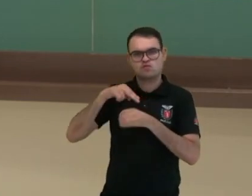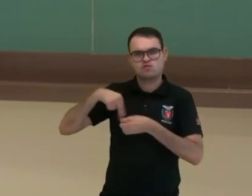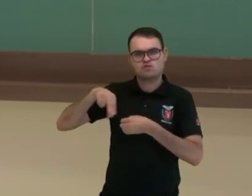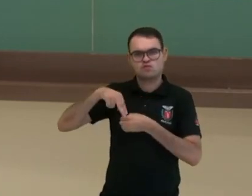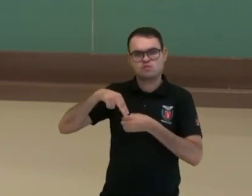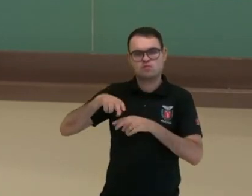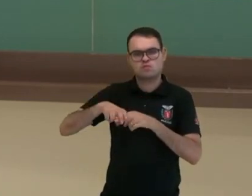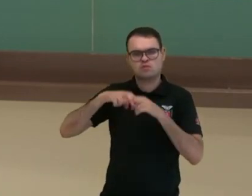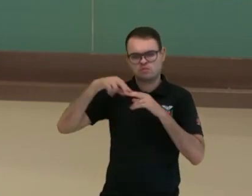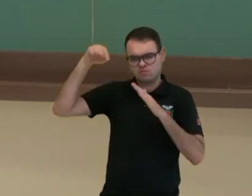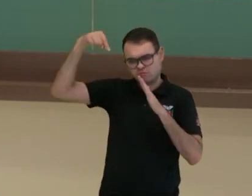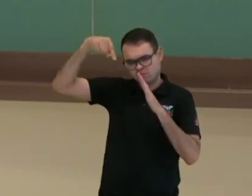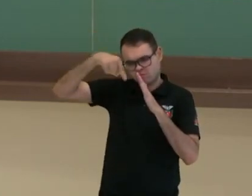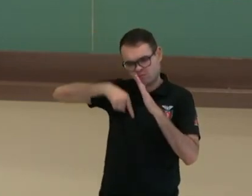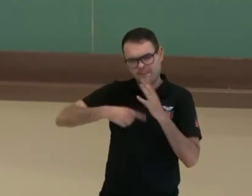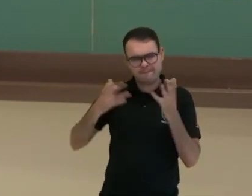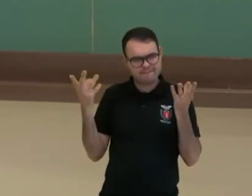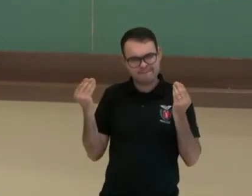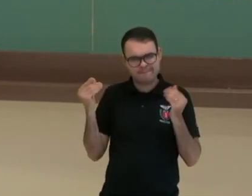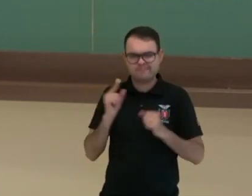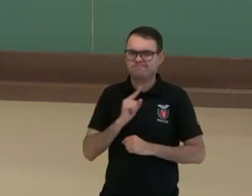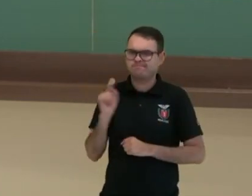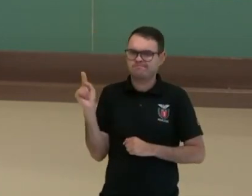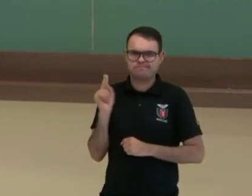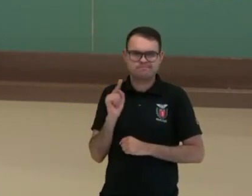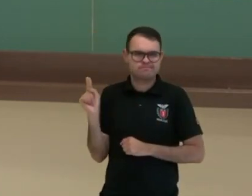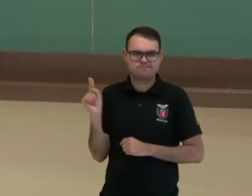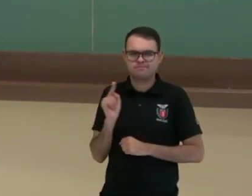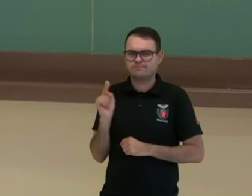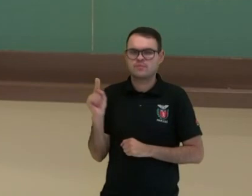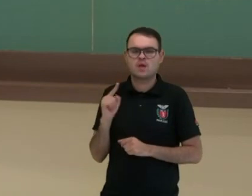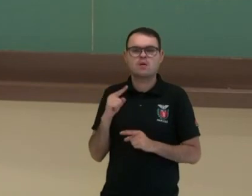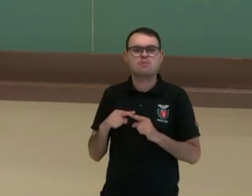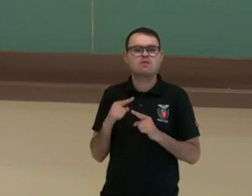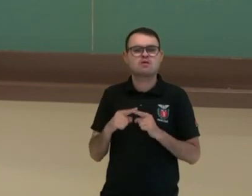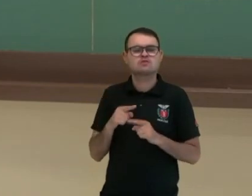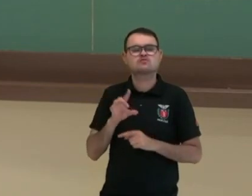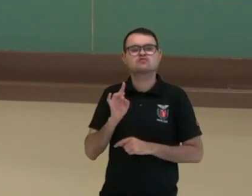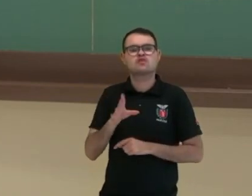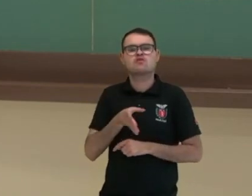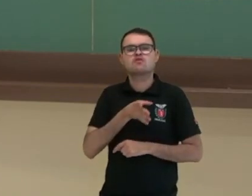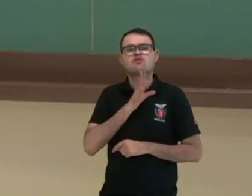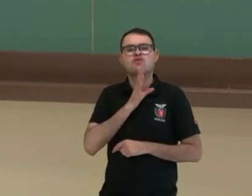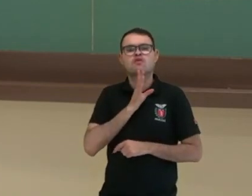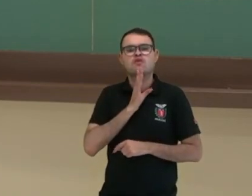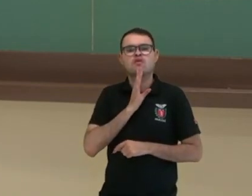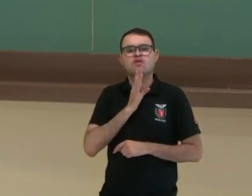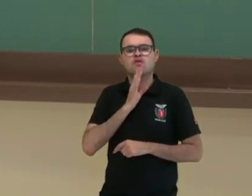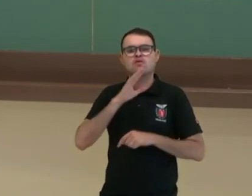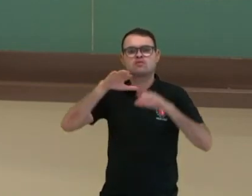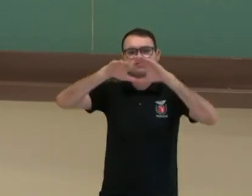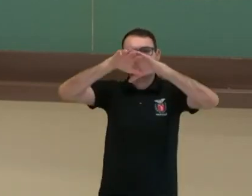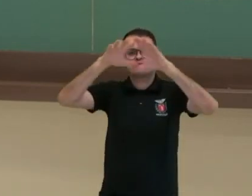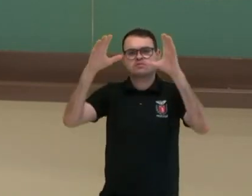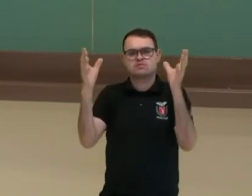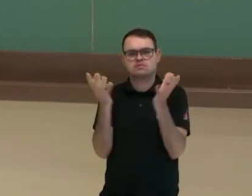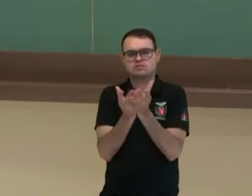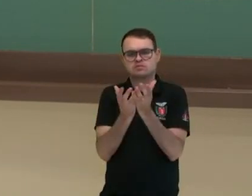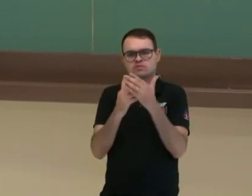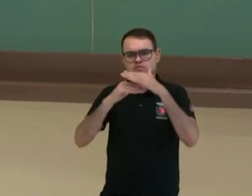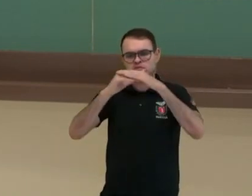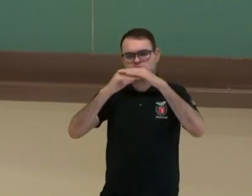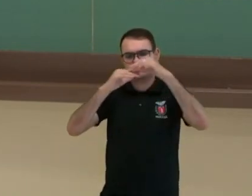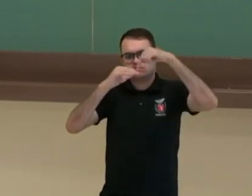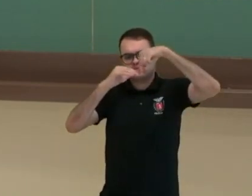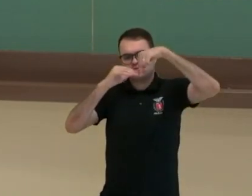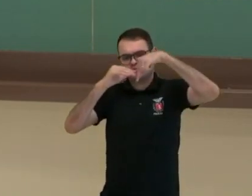o interior muito bem do nosso planeta, porque a gente só conhece a superfície e poucos quilômetros